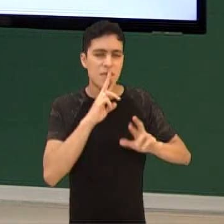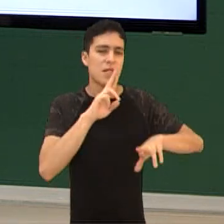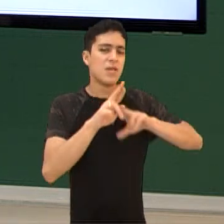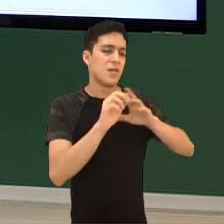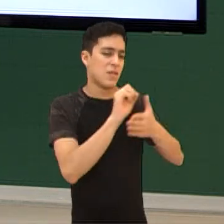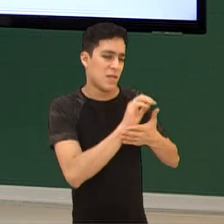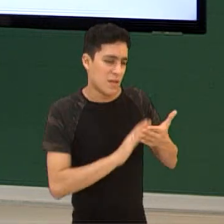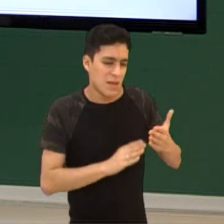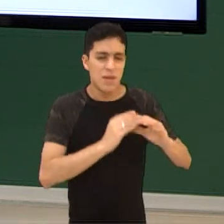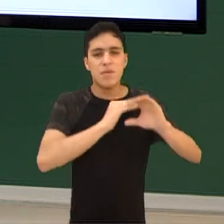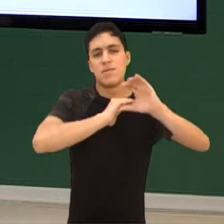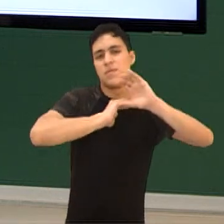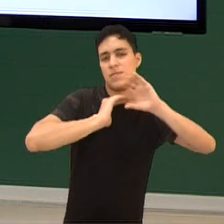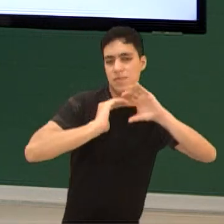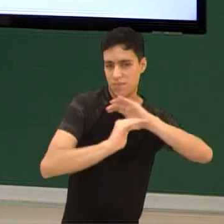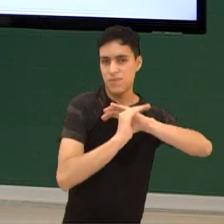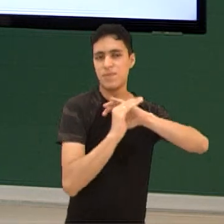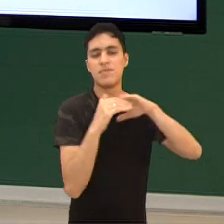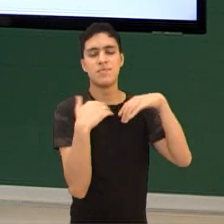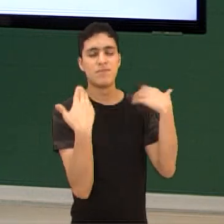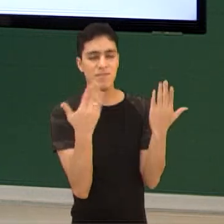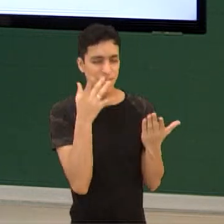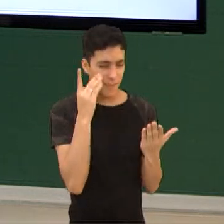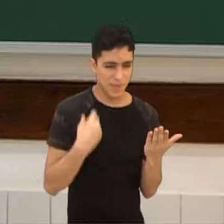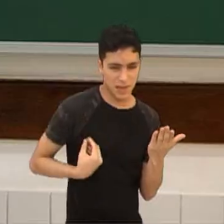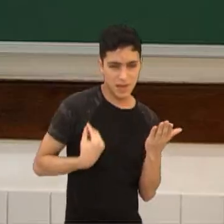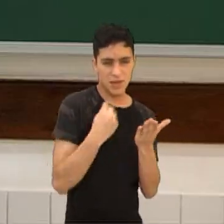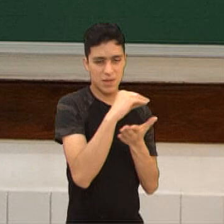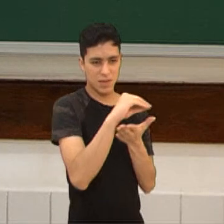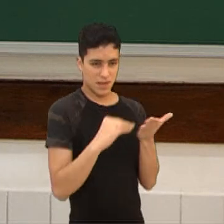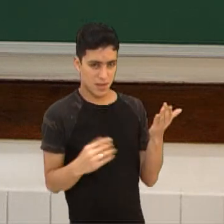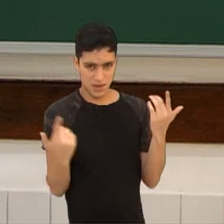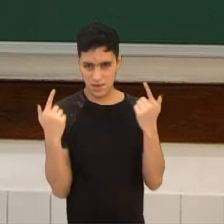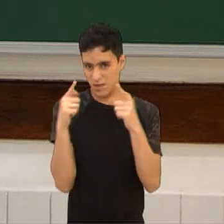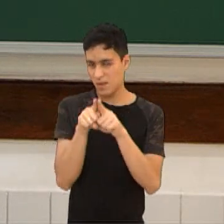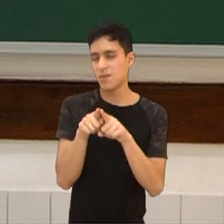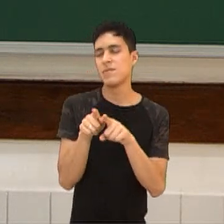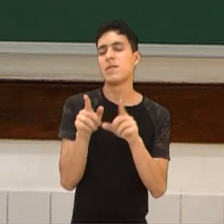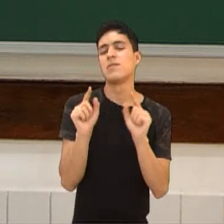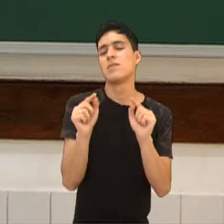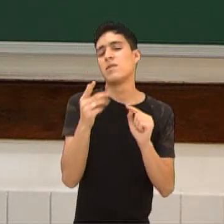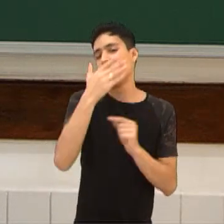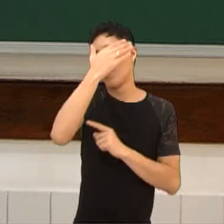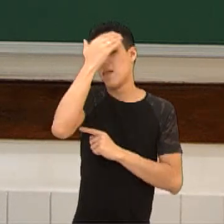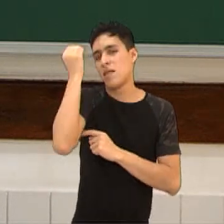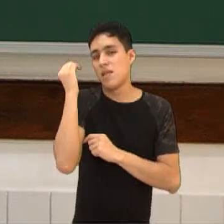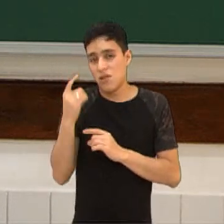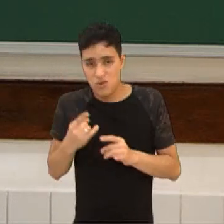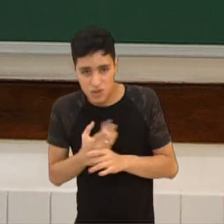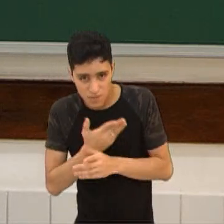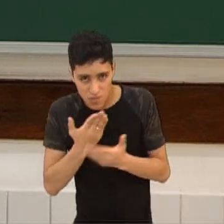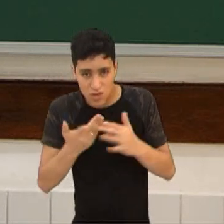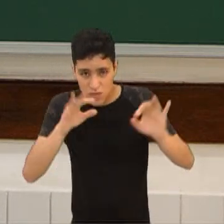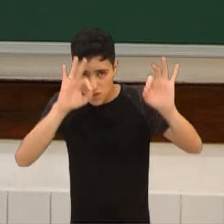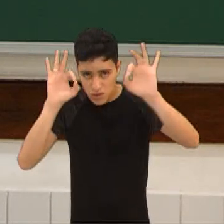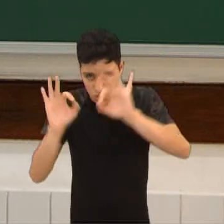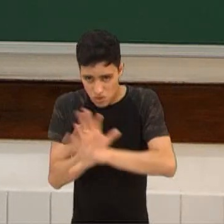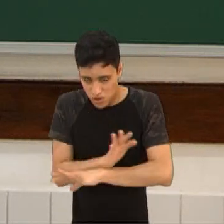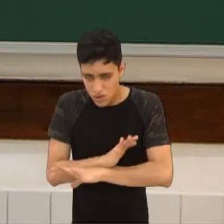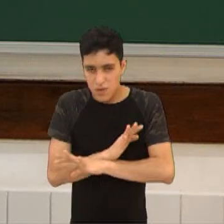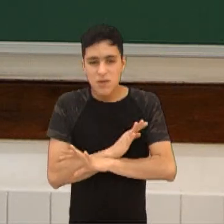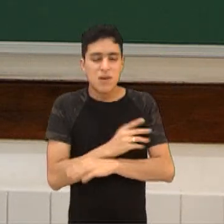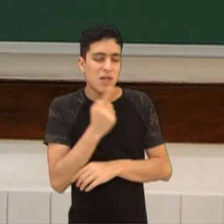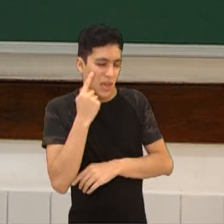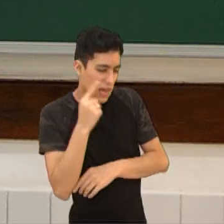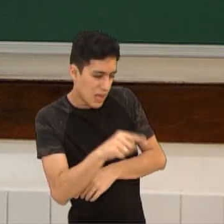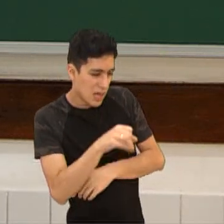atividades, responde, envia, garante presença. Entra, não esqueça, terminou essa aula aqui, dá uma